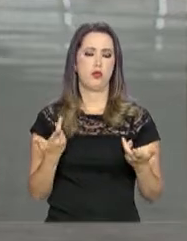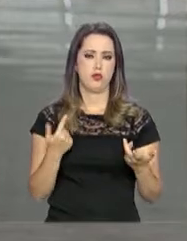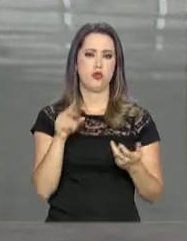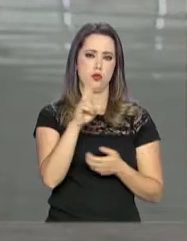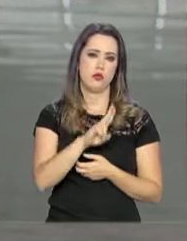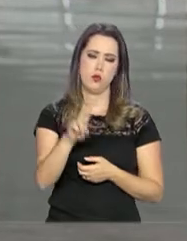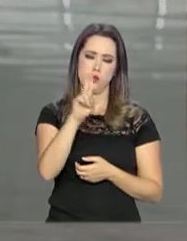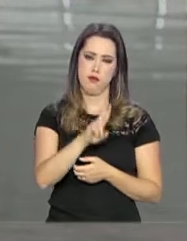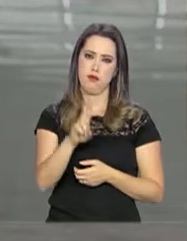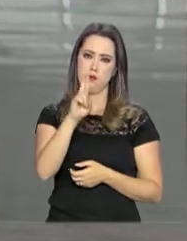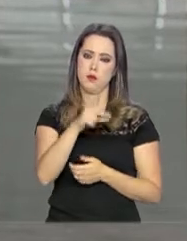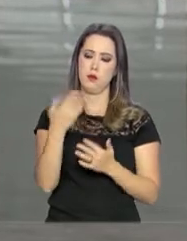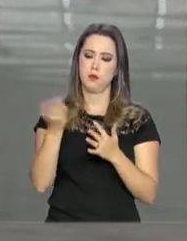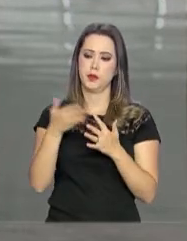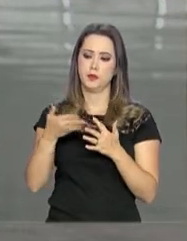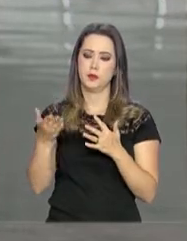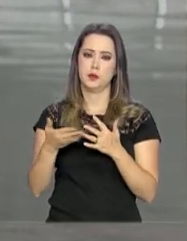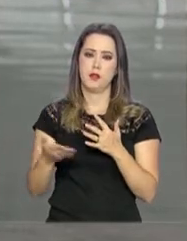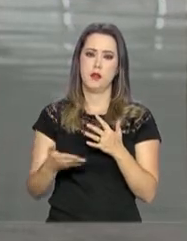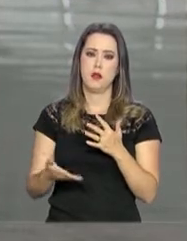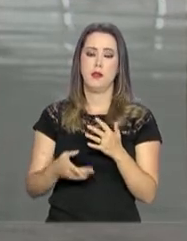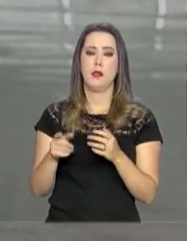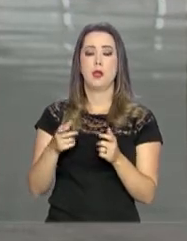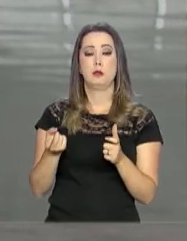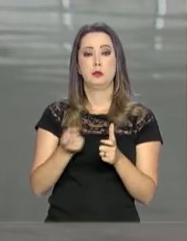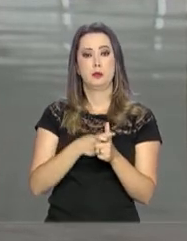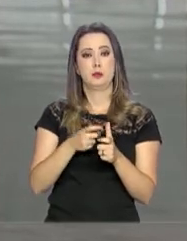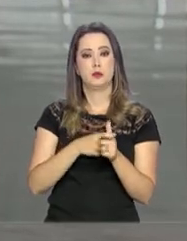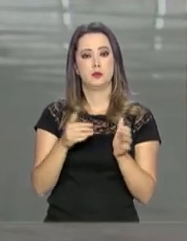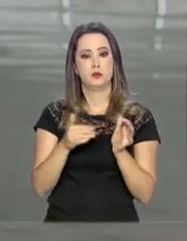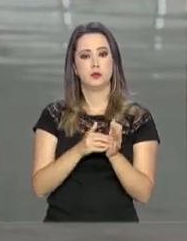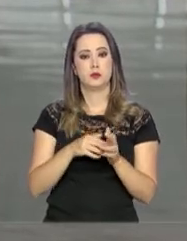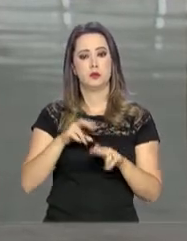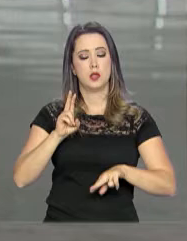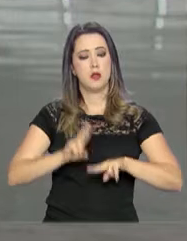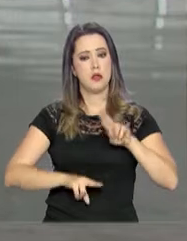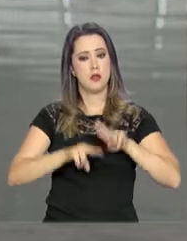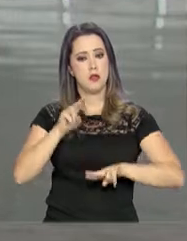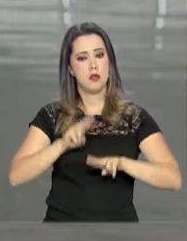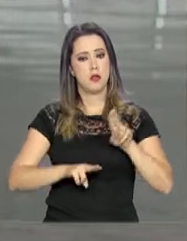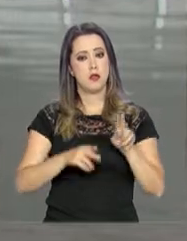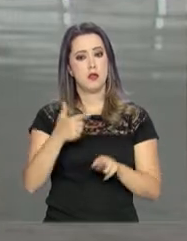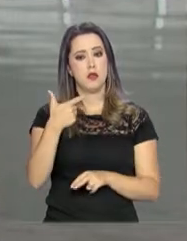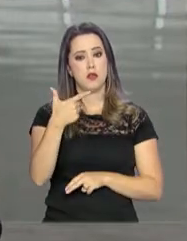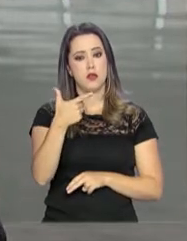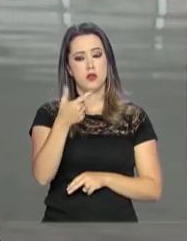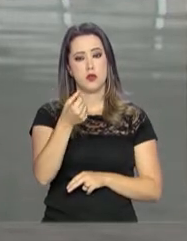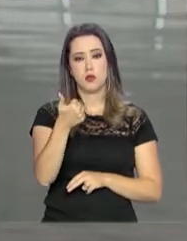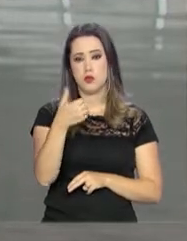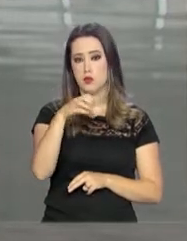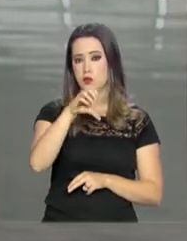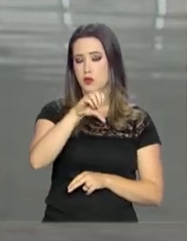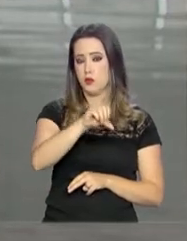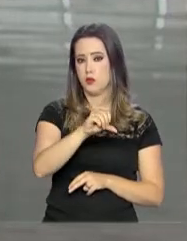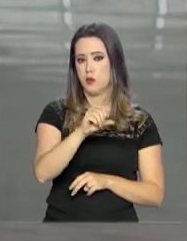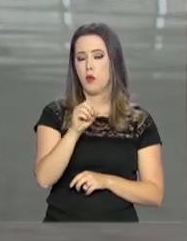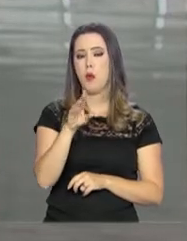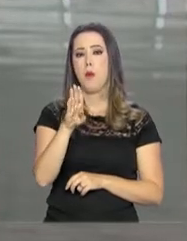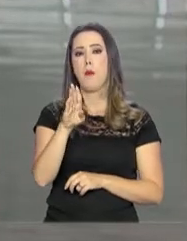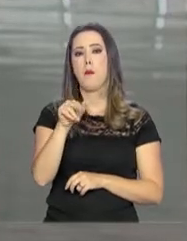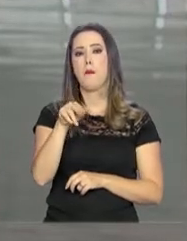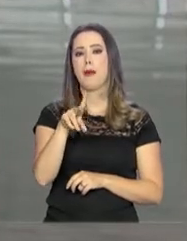ser utilizada aí em financiamentos contratados até junho de 2019. O BNDES, ele vai poder financiar